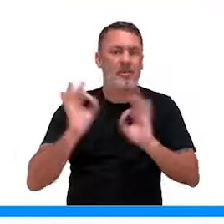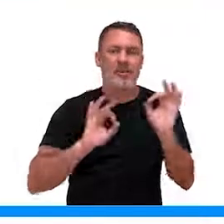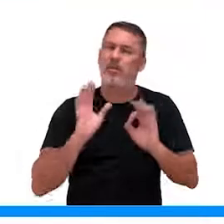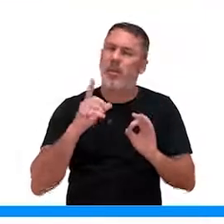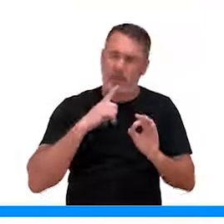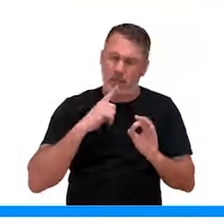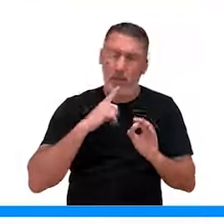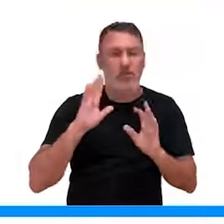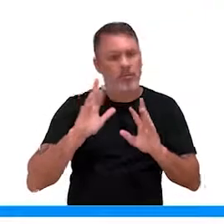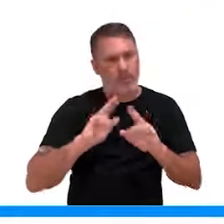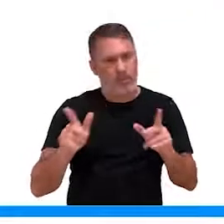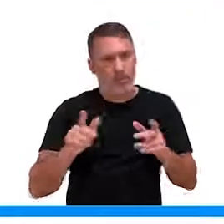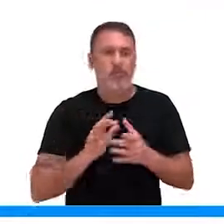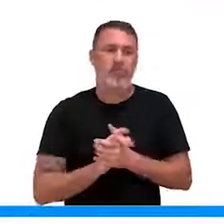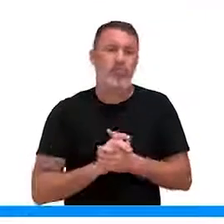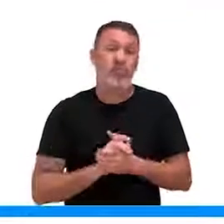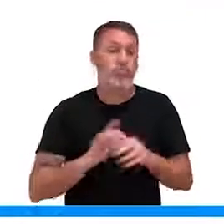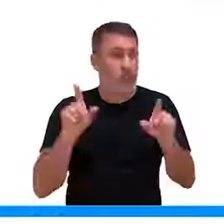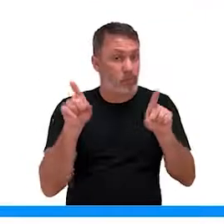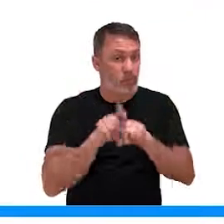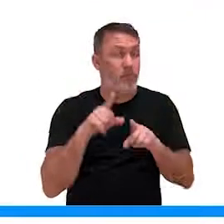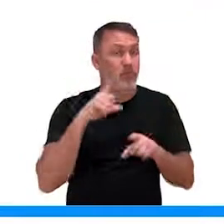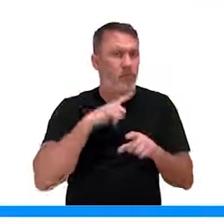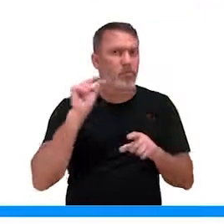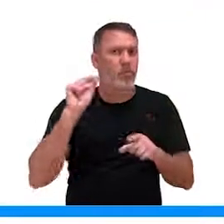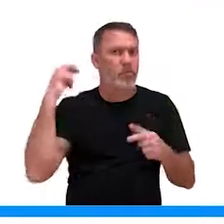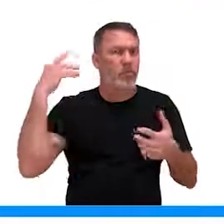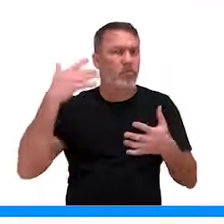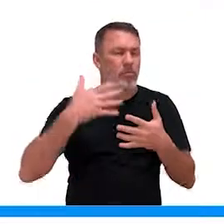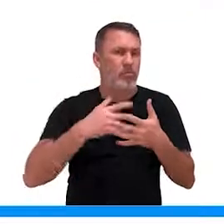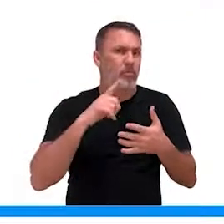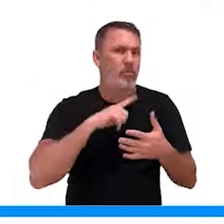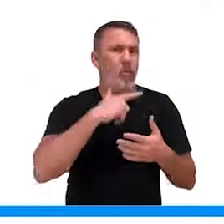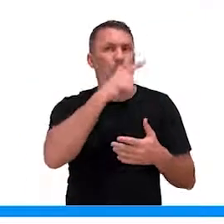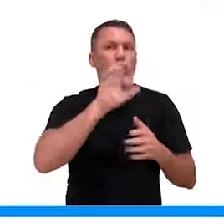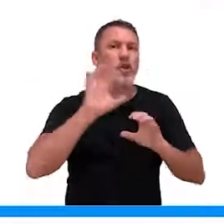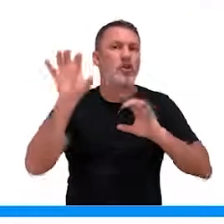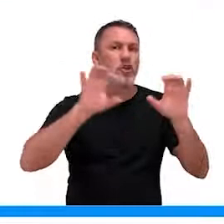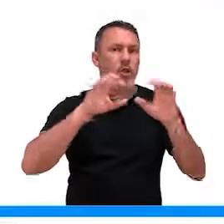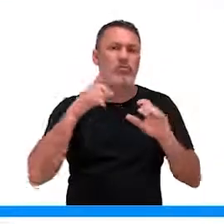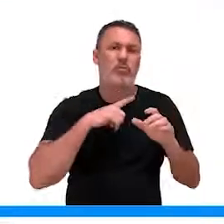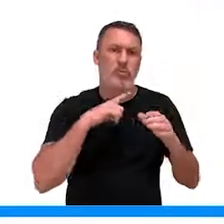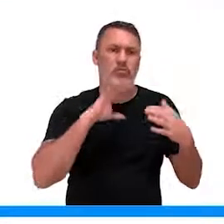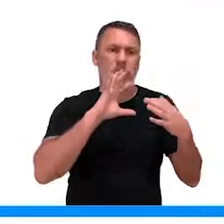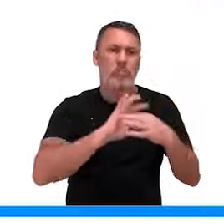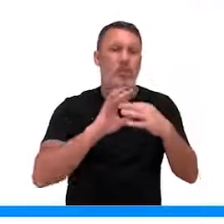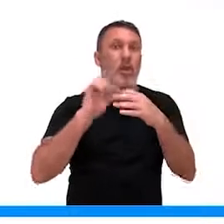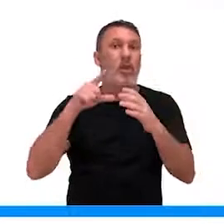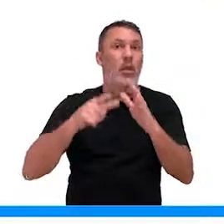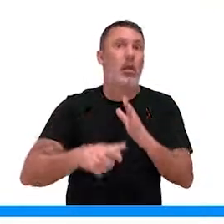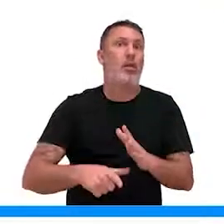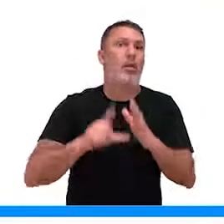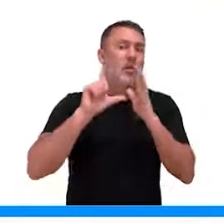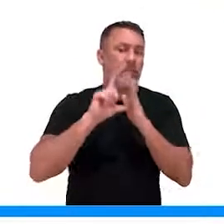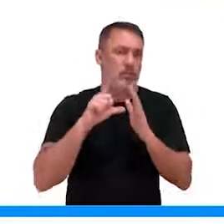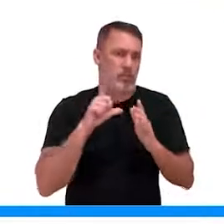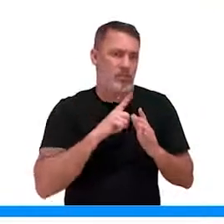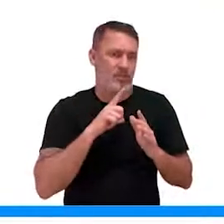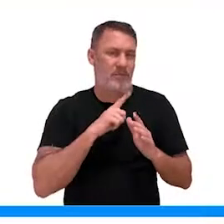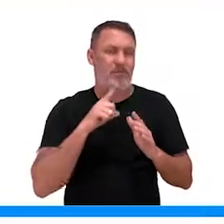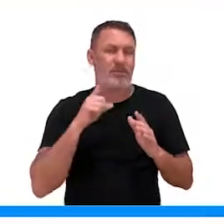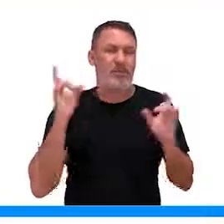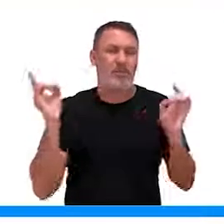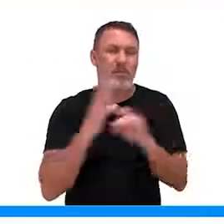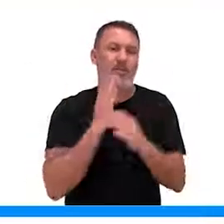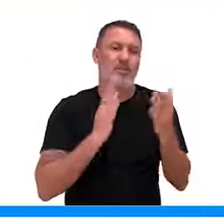definidas. Inclusive, nós tivemos outras regionalizações antes, tá? Daquela que foi consolidada